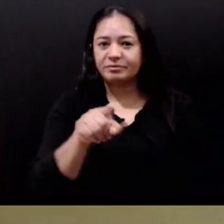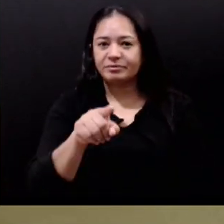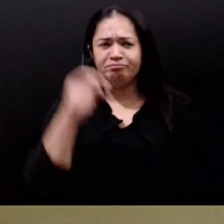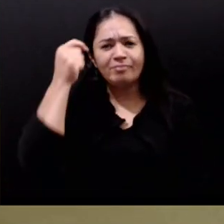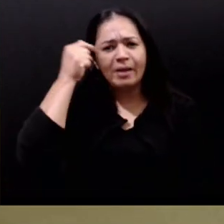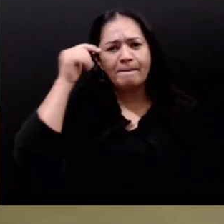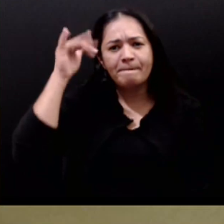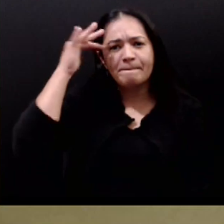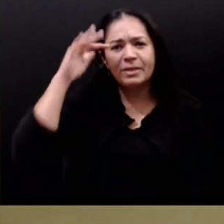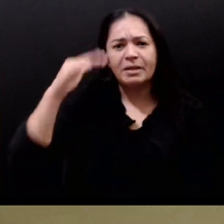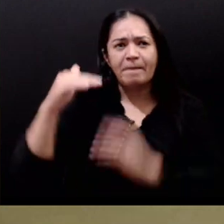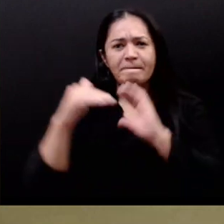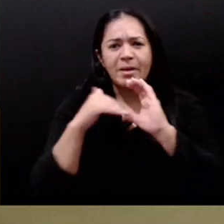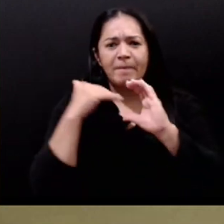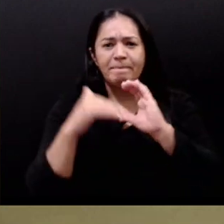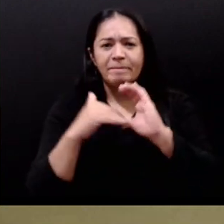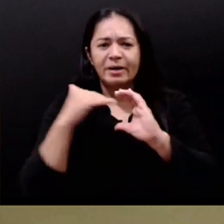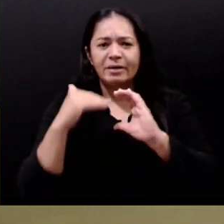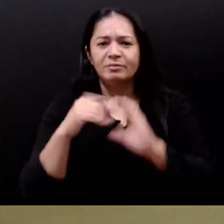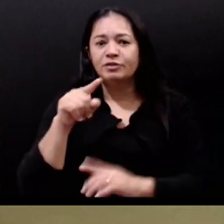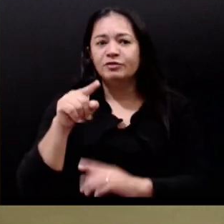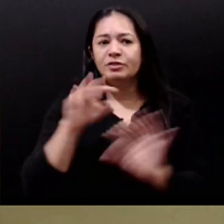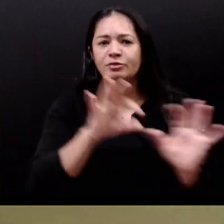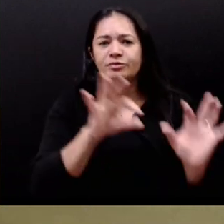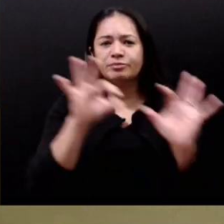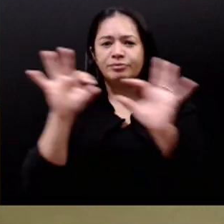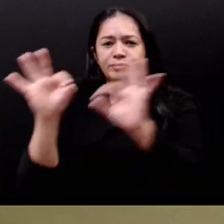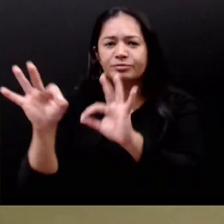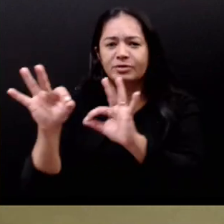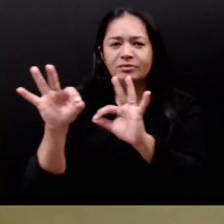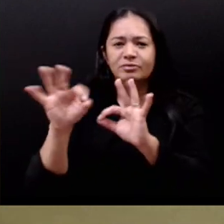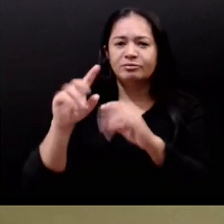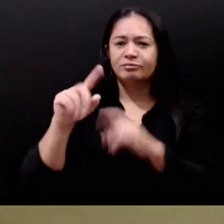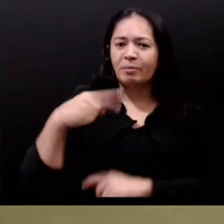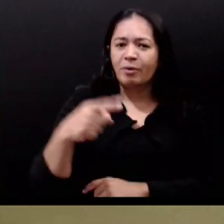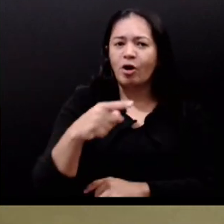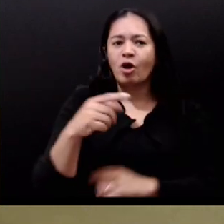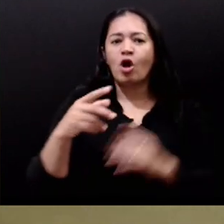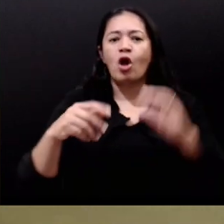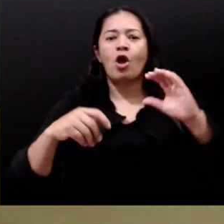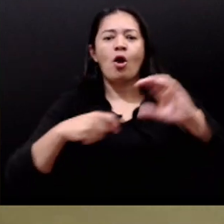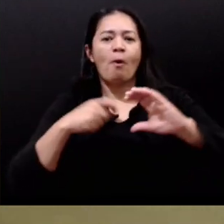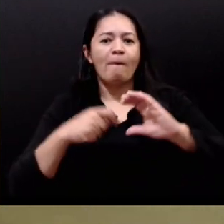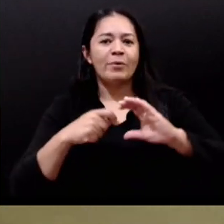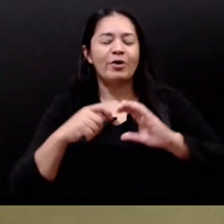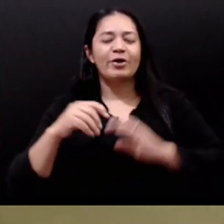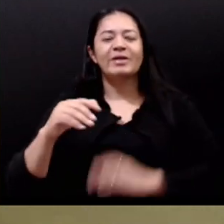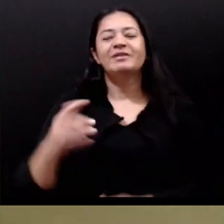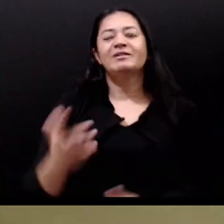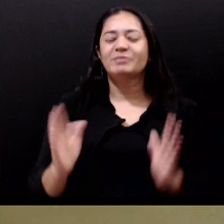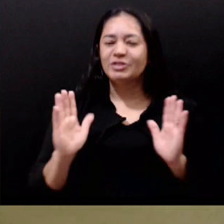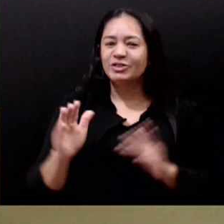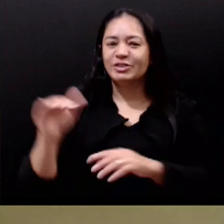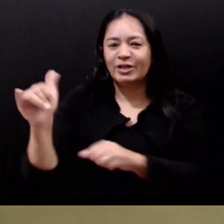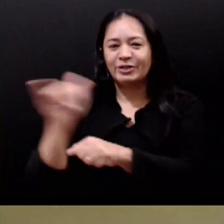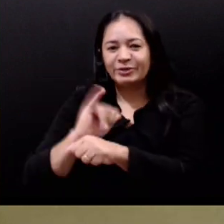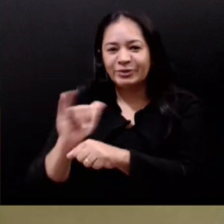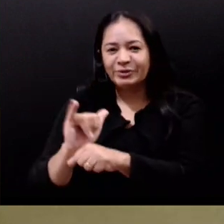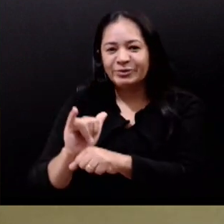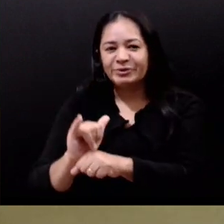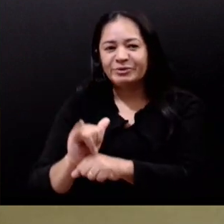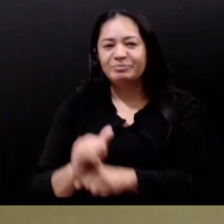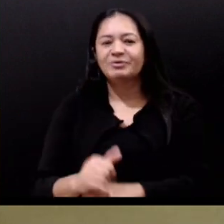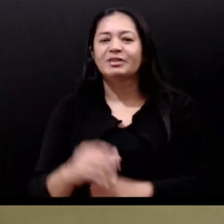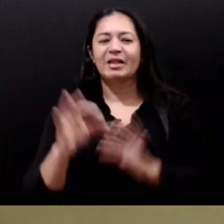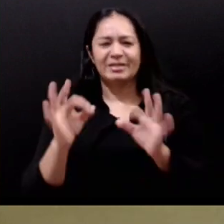você que está assistindo, você que vai assistir depois, o programa está no YouTube, tá? No YouTube da TV Câmara Campinas, tá certo? Então você pode passar para outras pessoas,